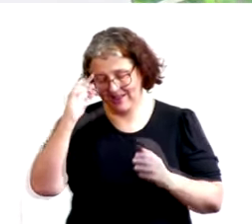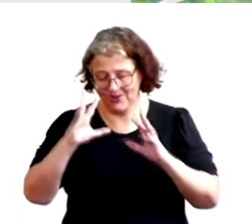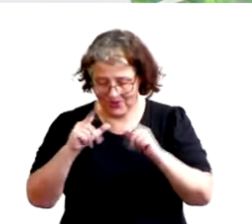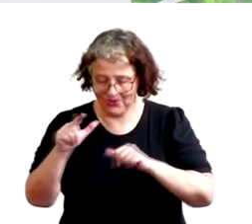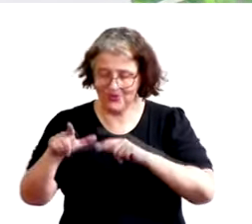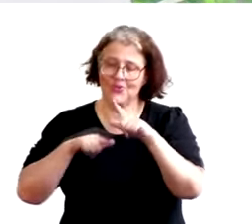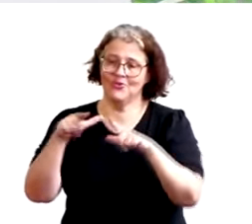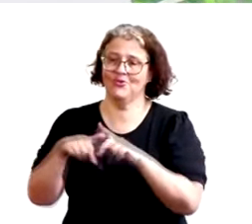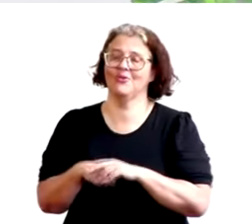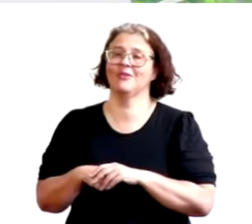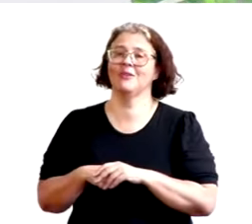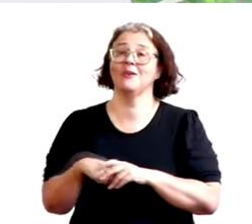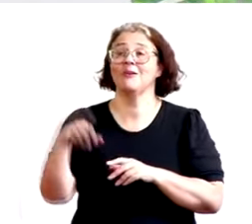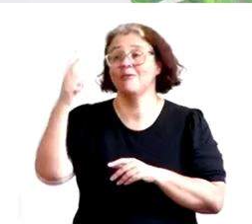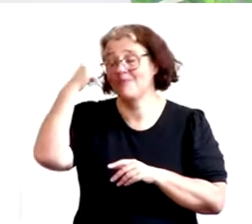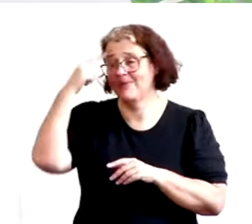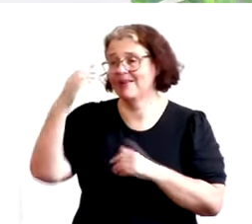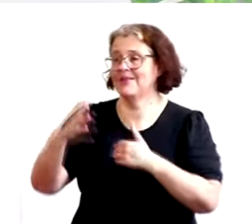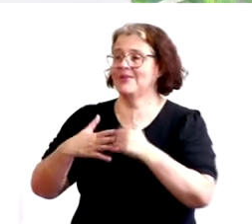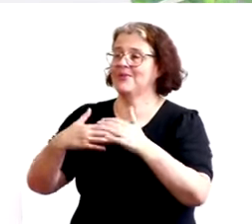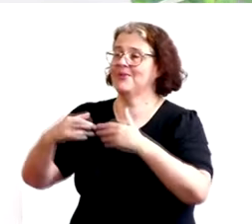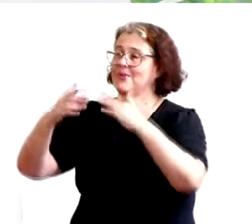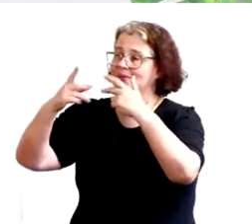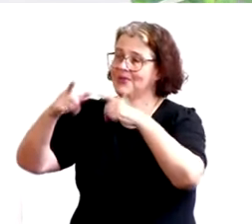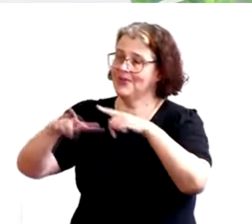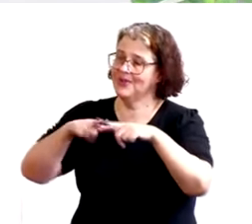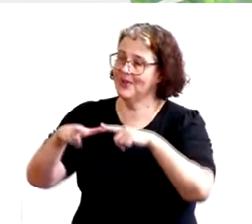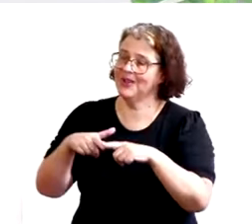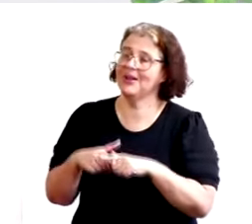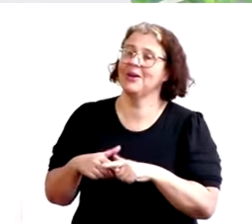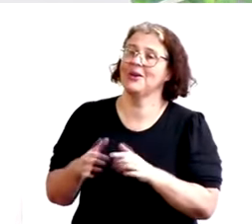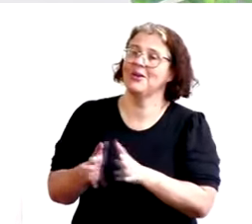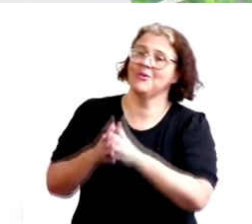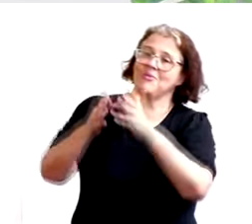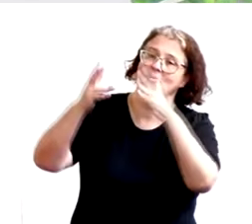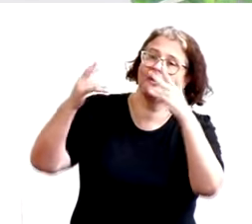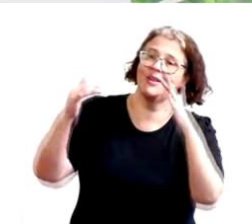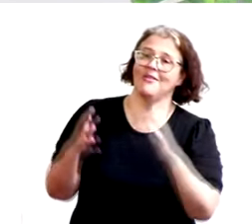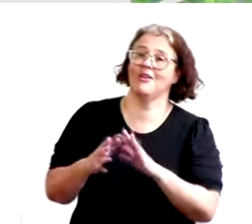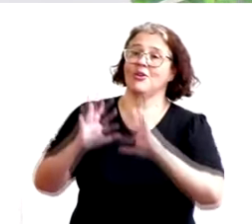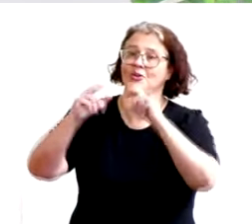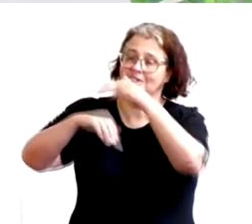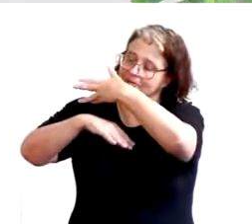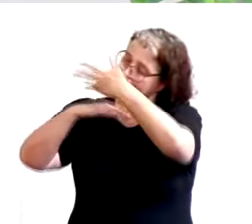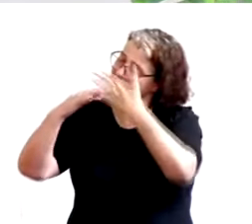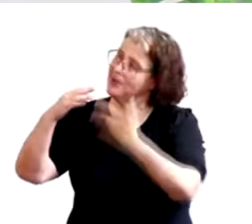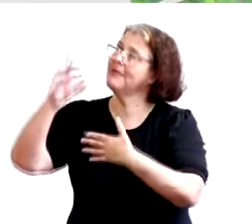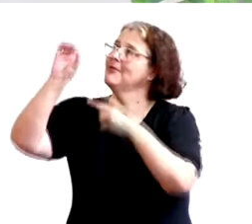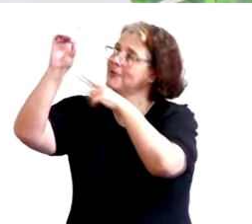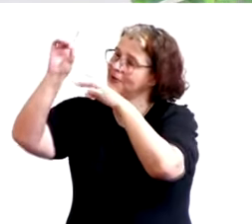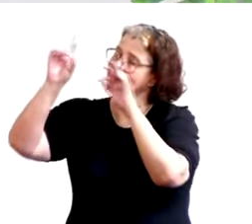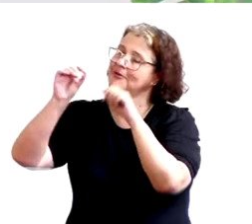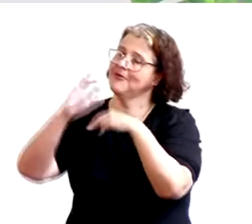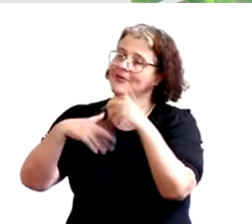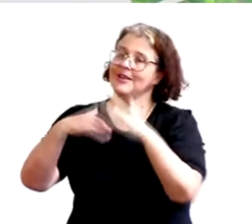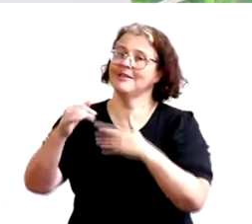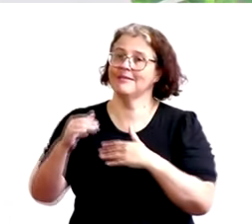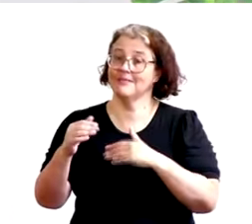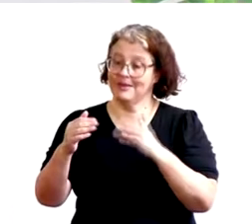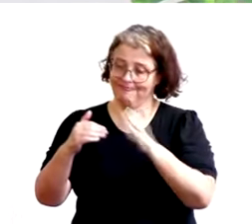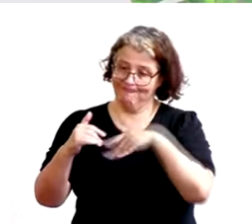Pensarei em todos os teus feitos poderosos nos teus prodígios mas ele vai